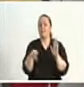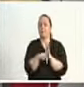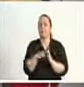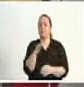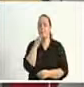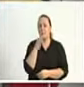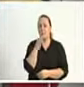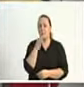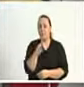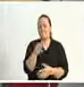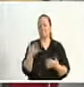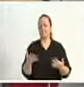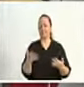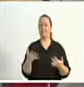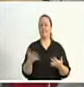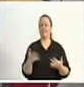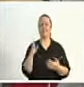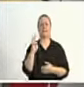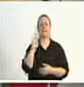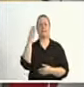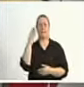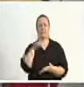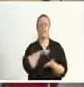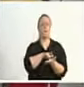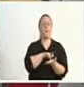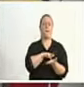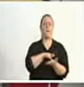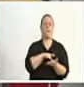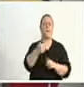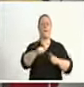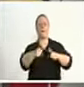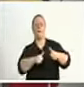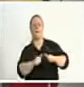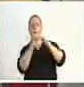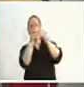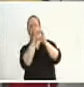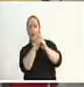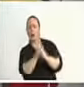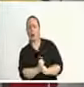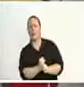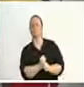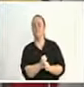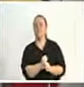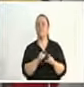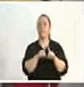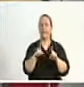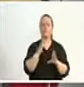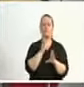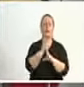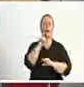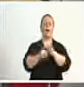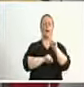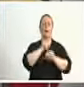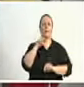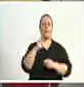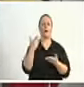e baseia-se no falso diagnóstico, identificando como uma suposta e inexistente